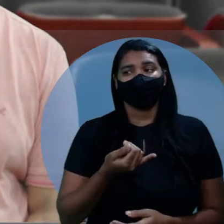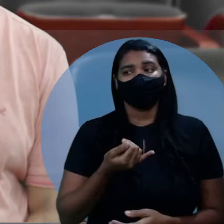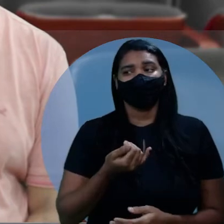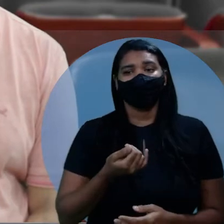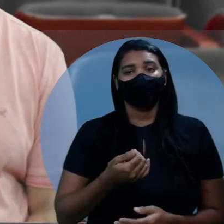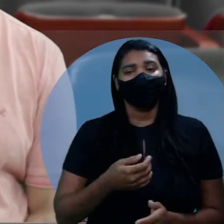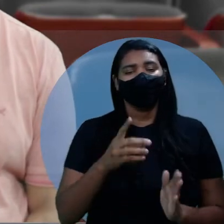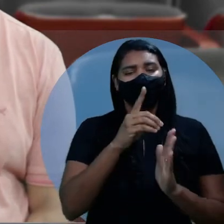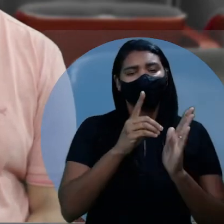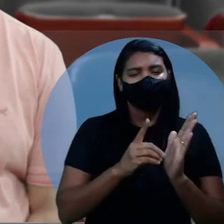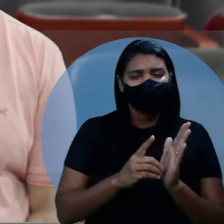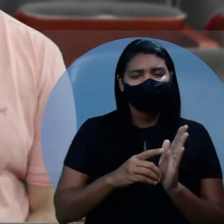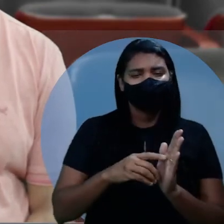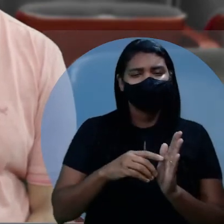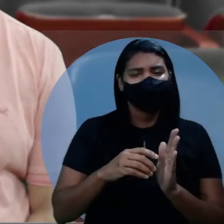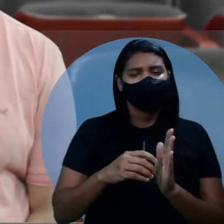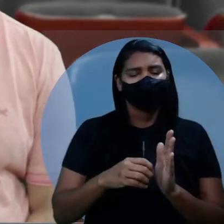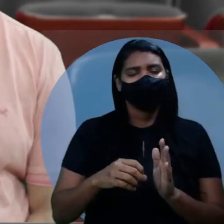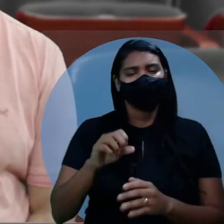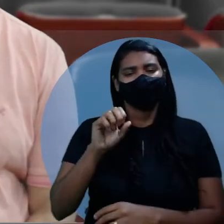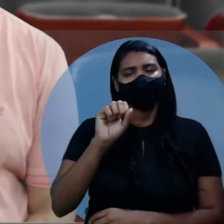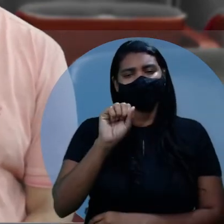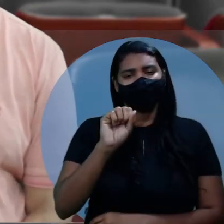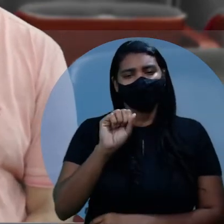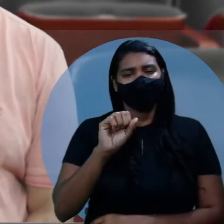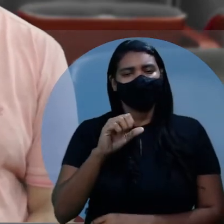de 50 ele foi